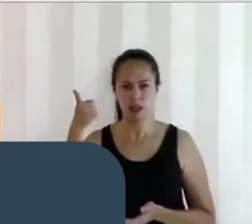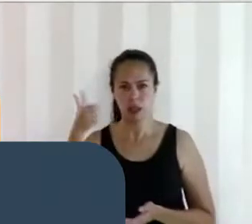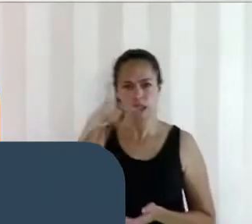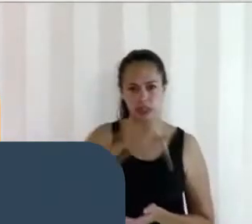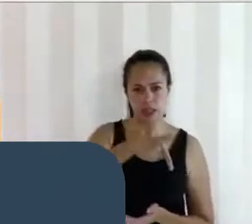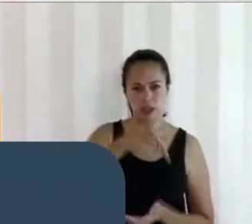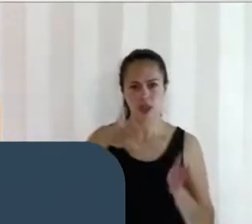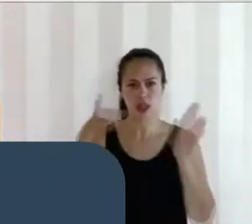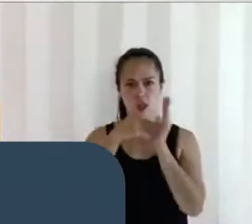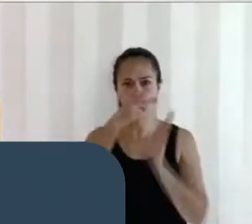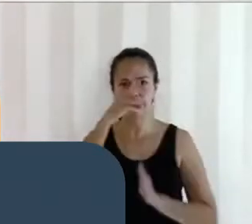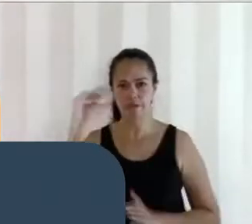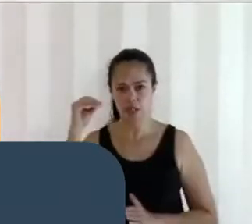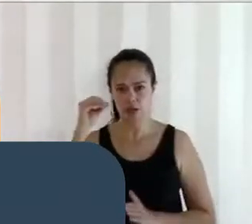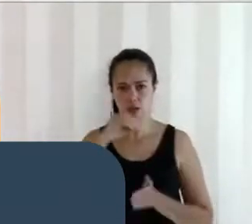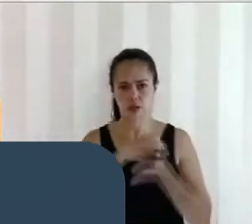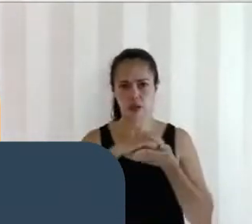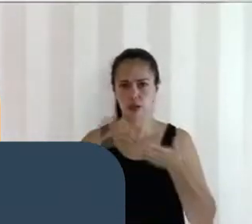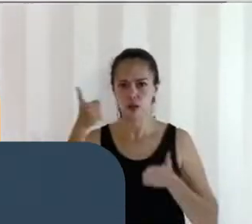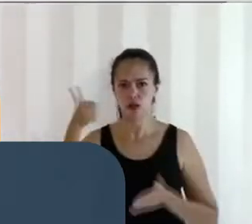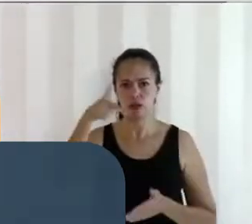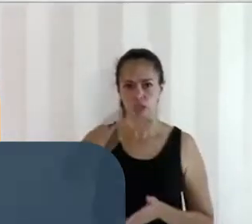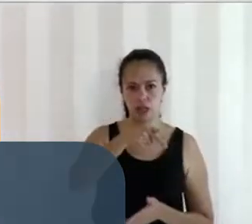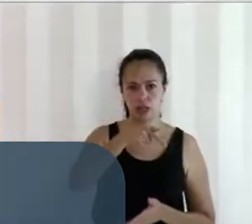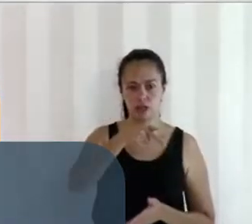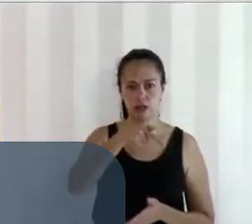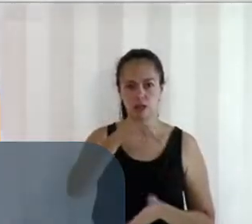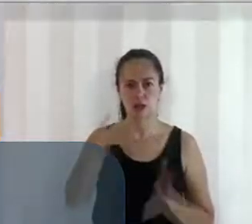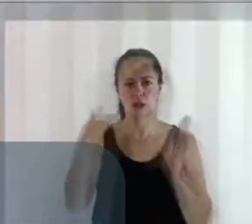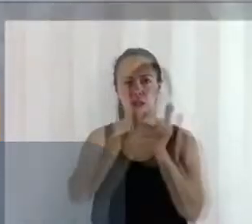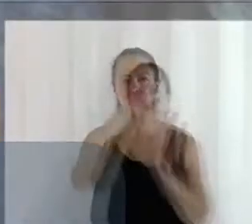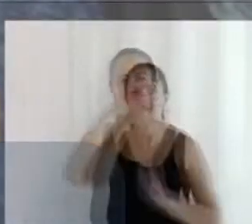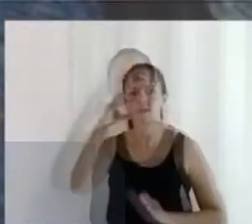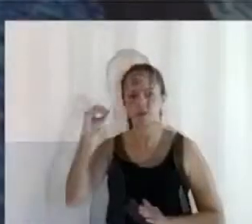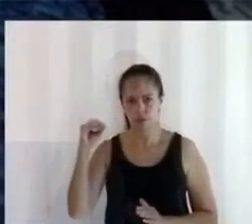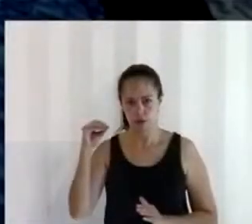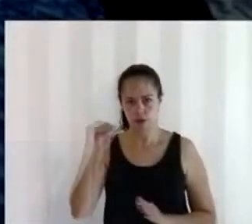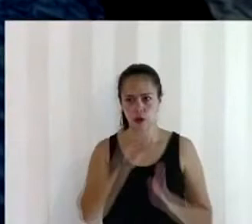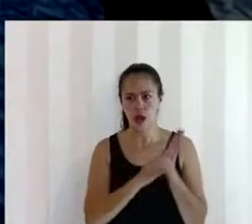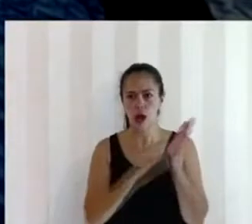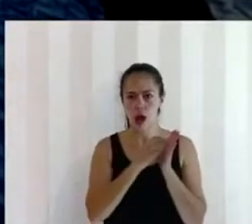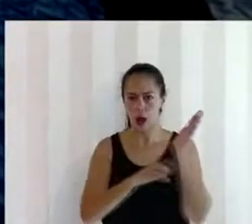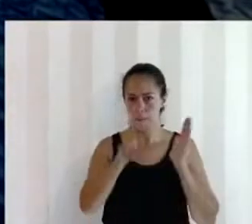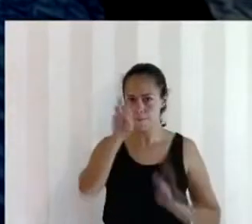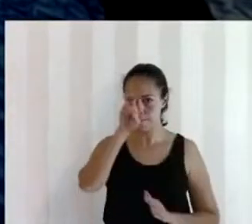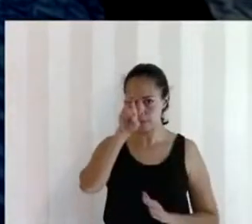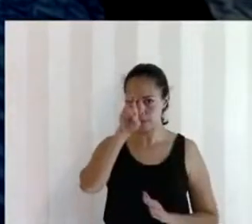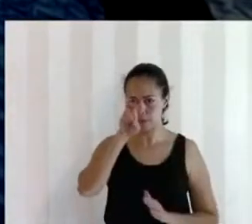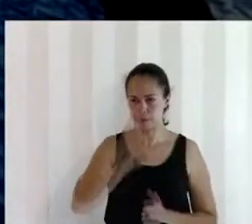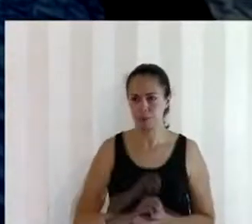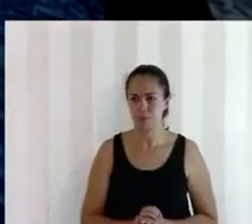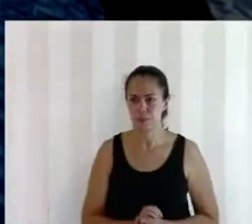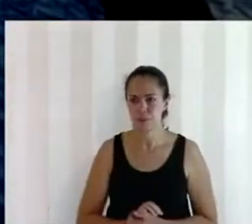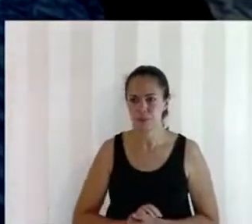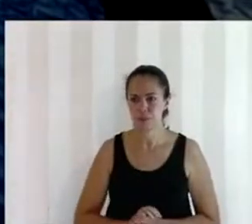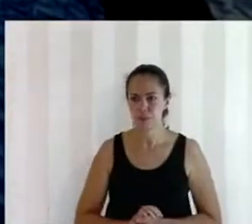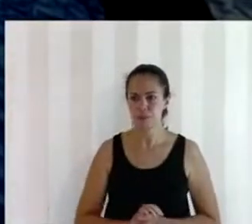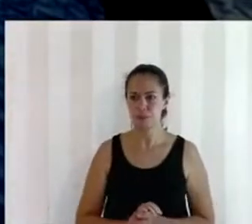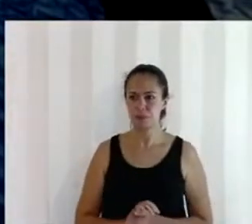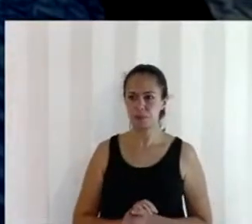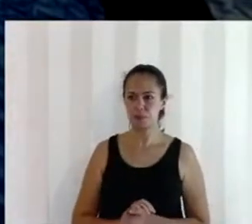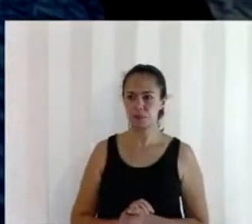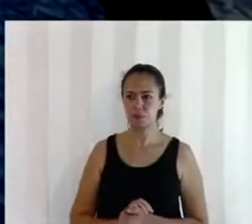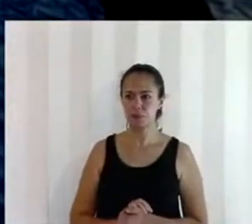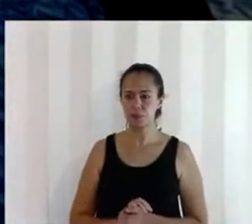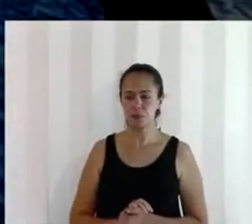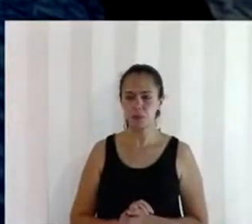17 a 20. Não penseis que vim revogar a lei ou os profetas. Não vim